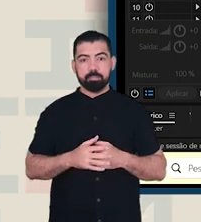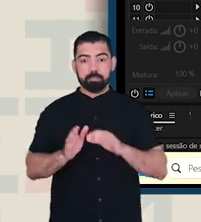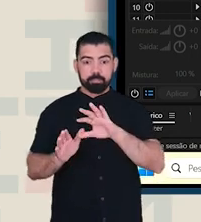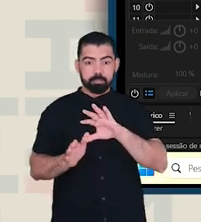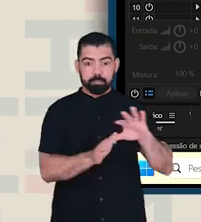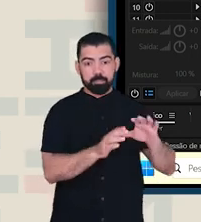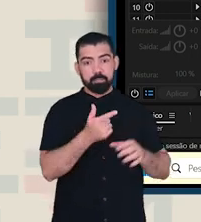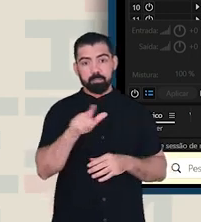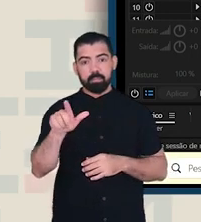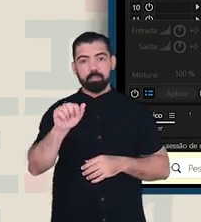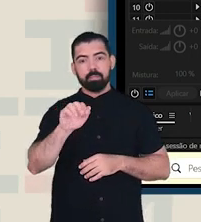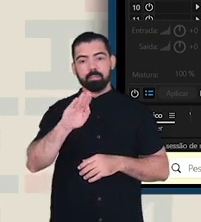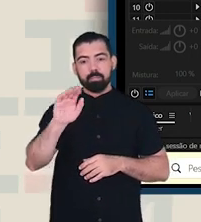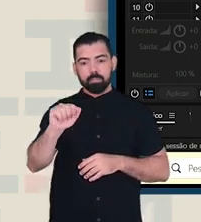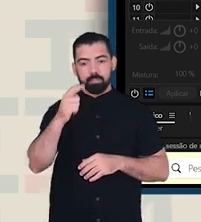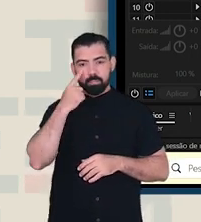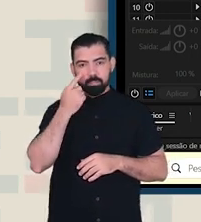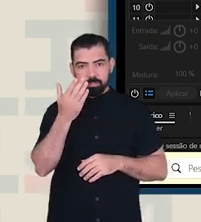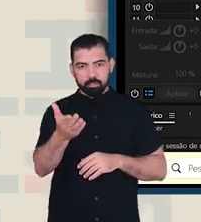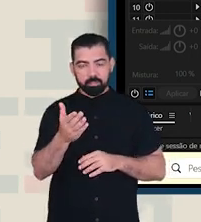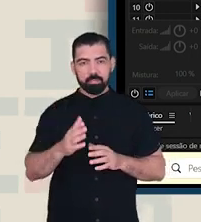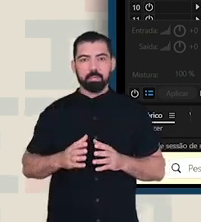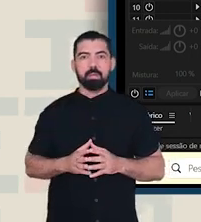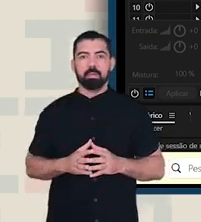aba que ele vai